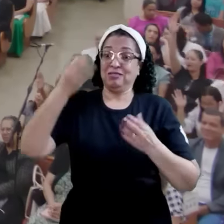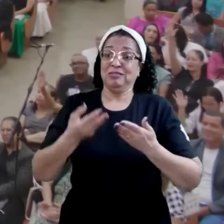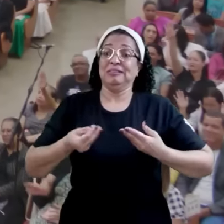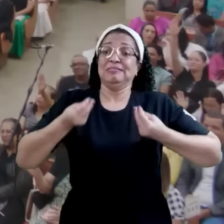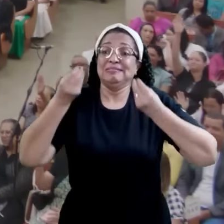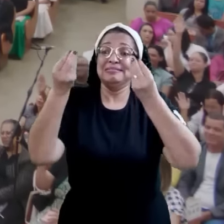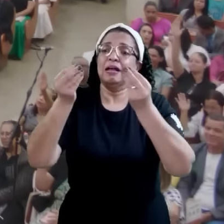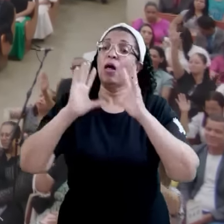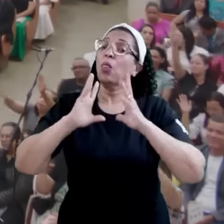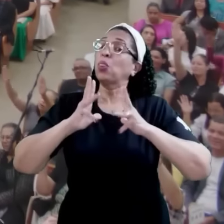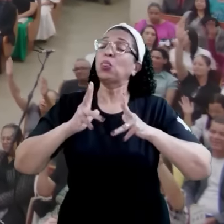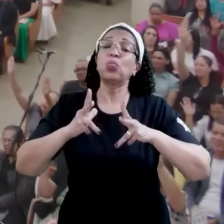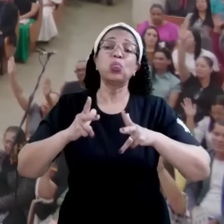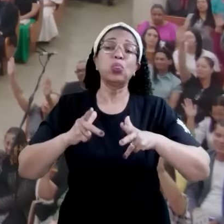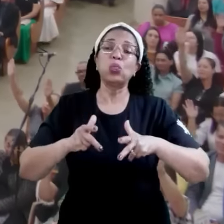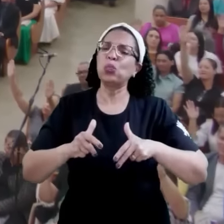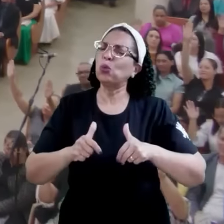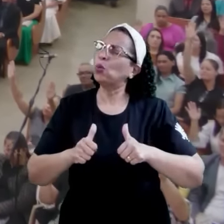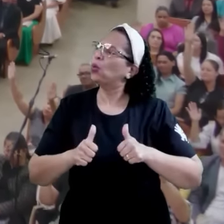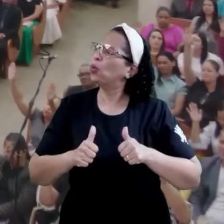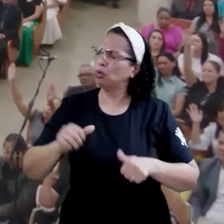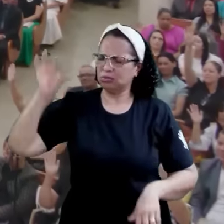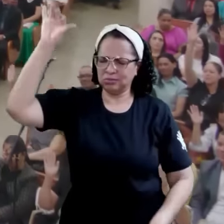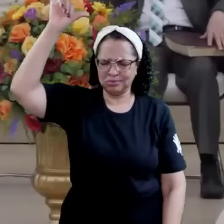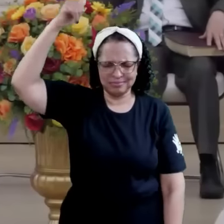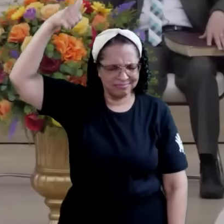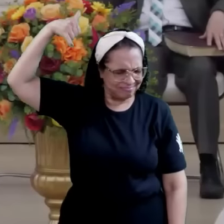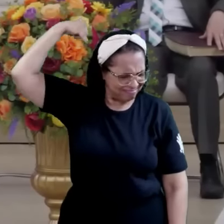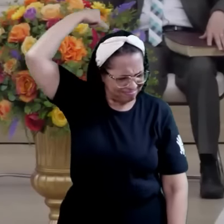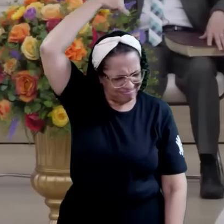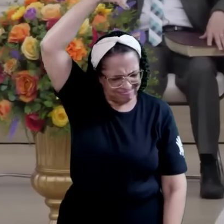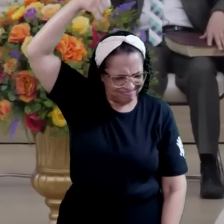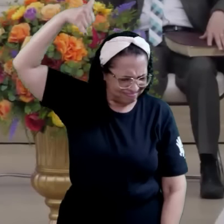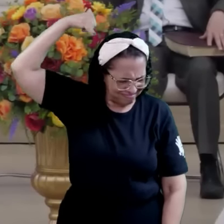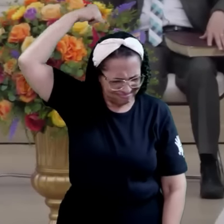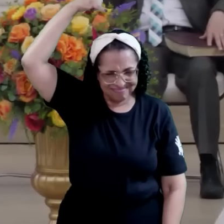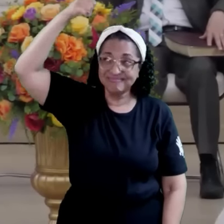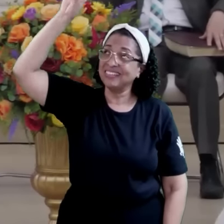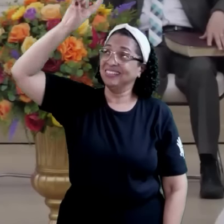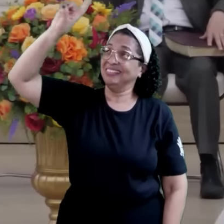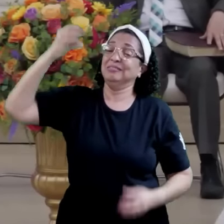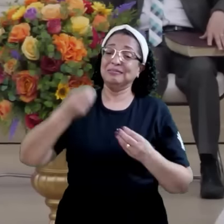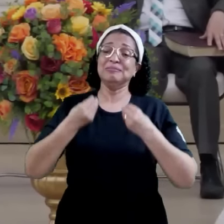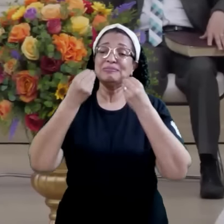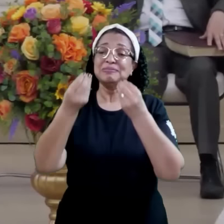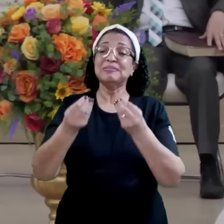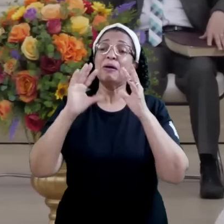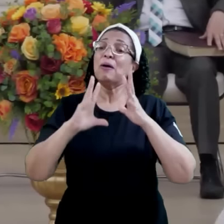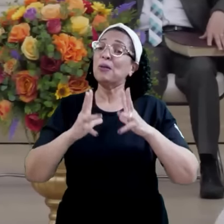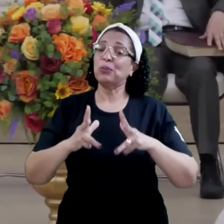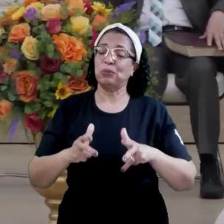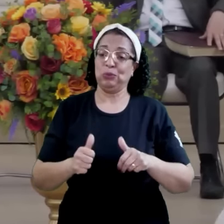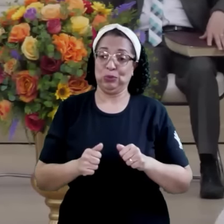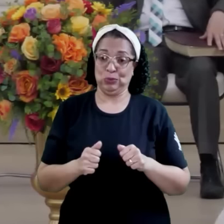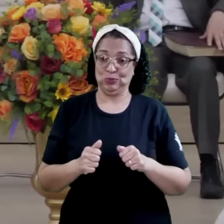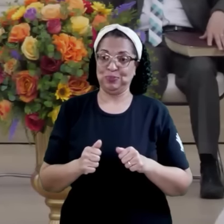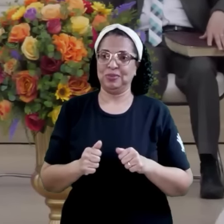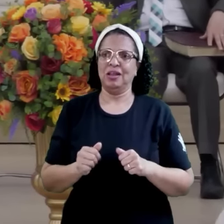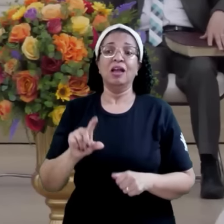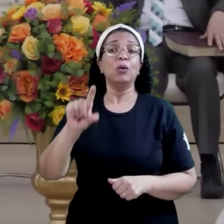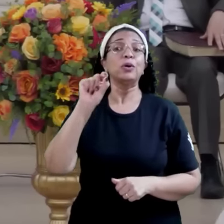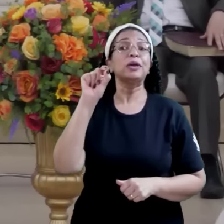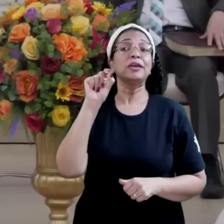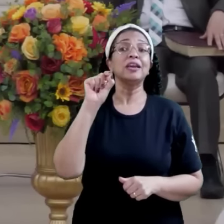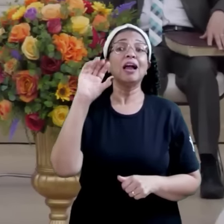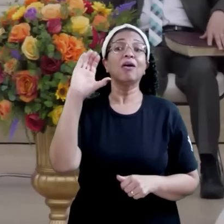para derramar na tua cabeça o que você precisa ele tem para dar e a Bíblia diz que ele desceu e